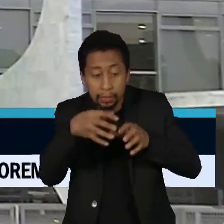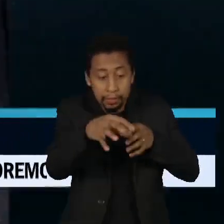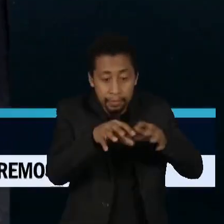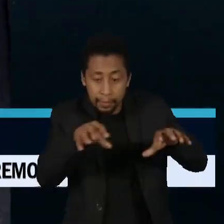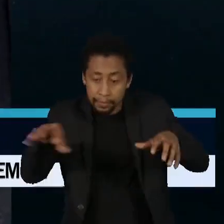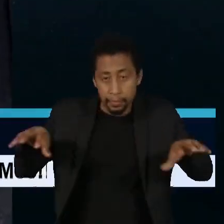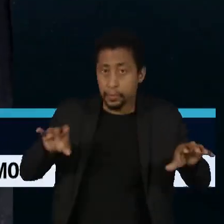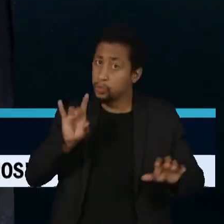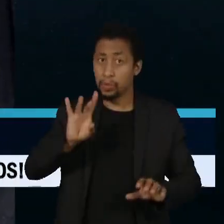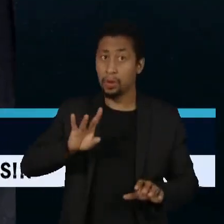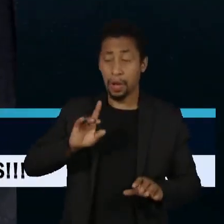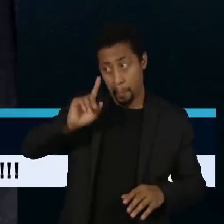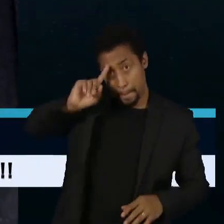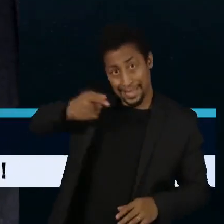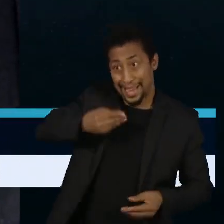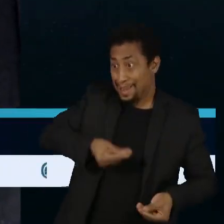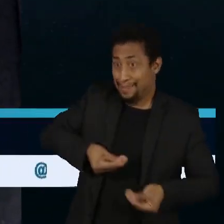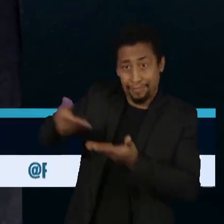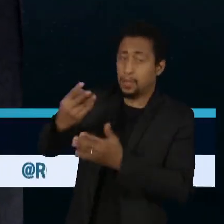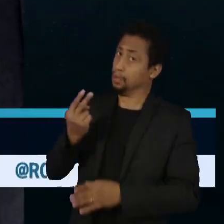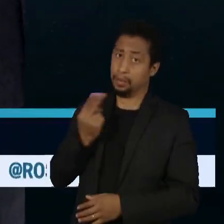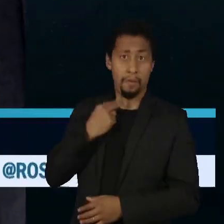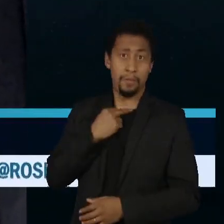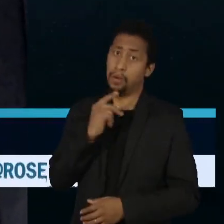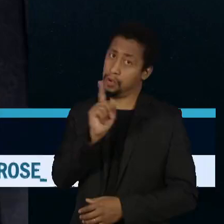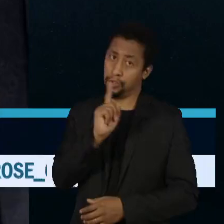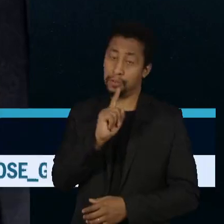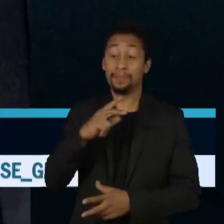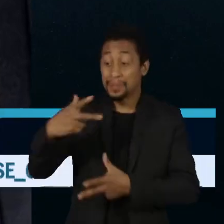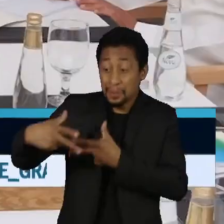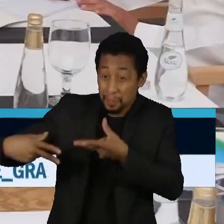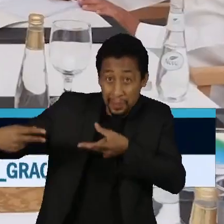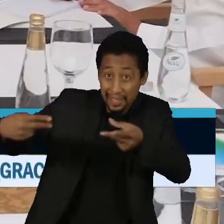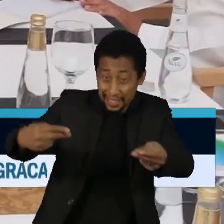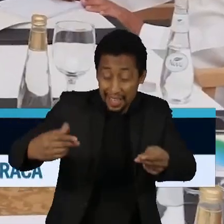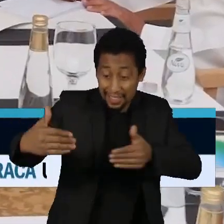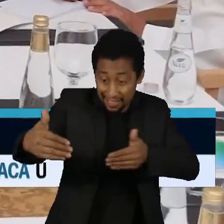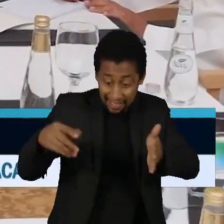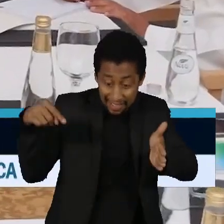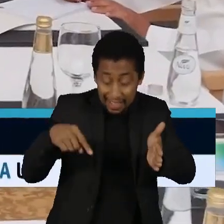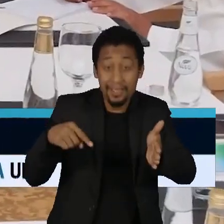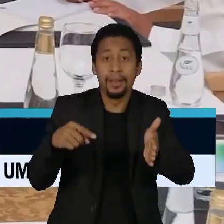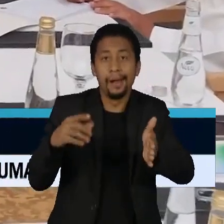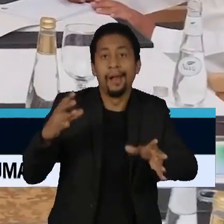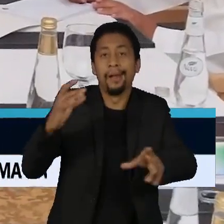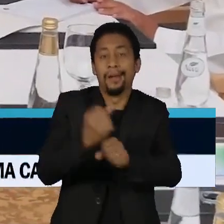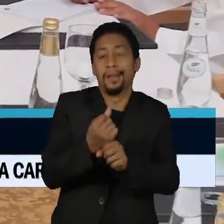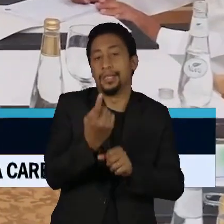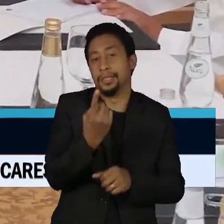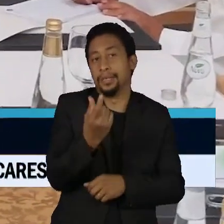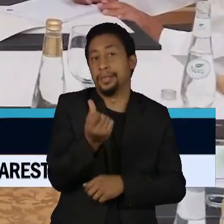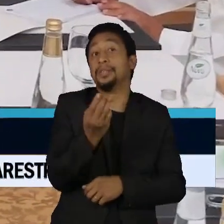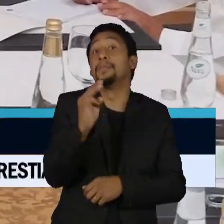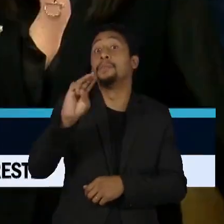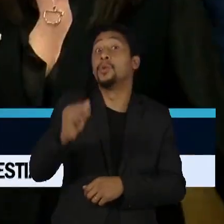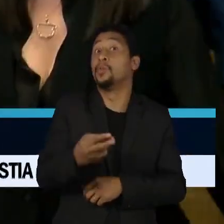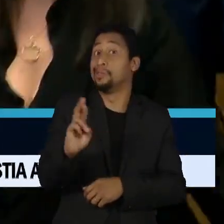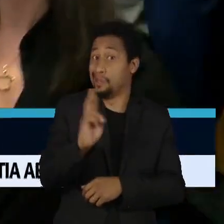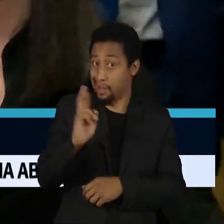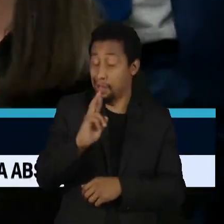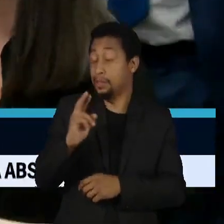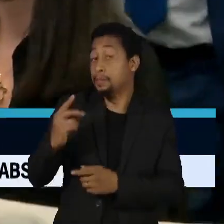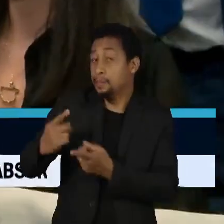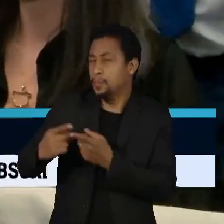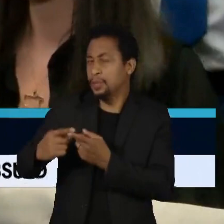de bens. Esse conjunto, avaliado em 16 milhões de reais, foi um presente da ditadura da Arábia Saudita